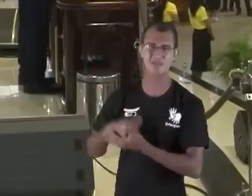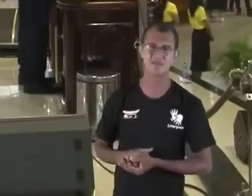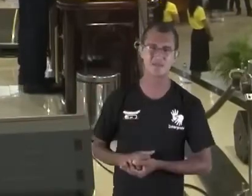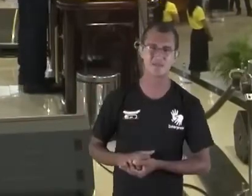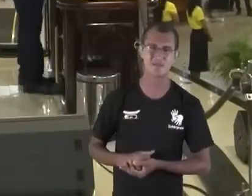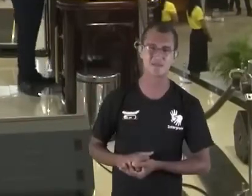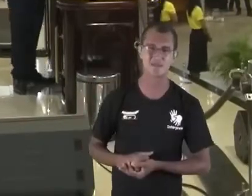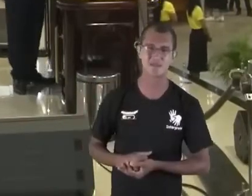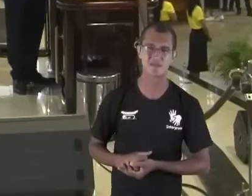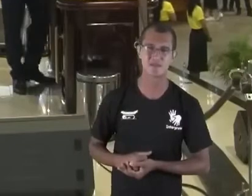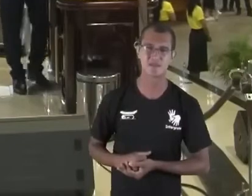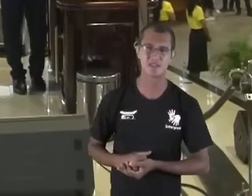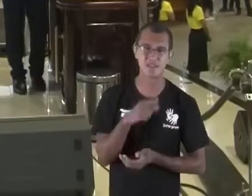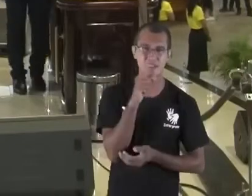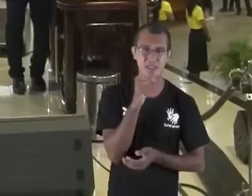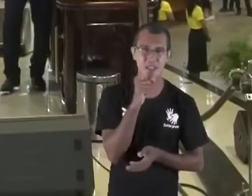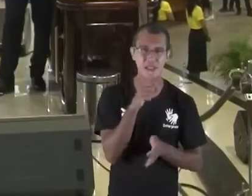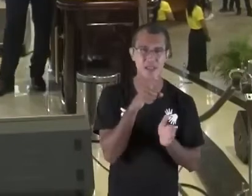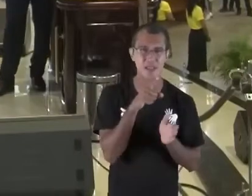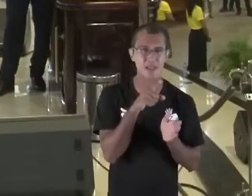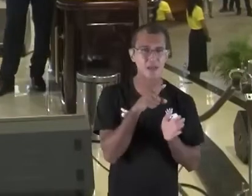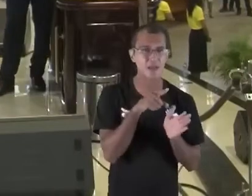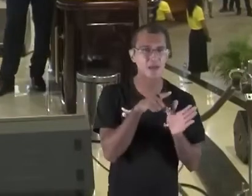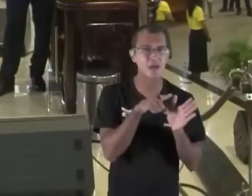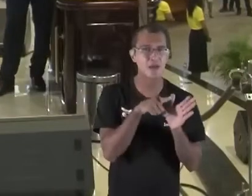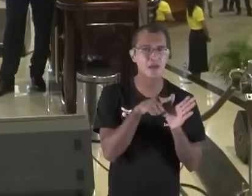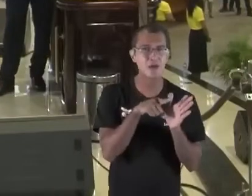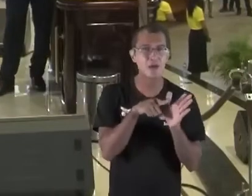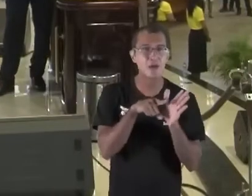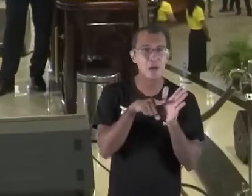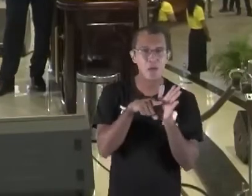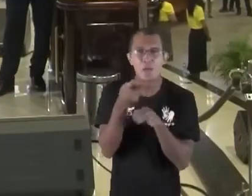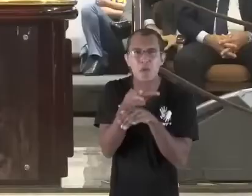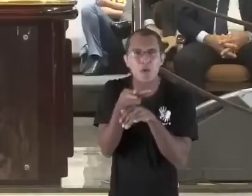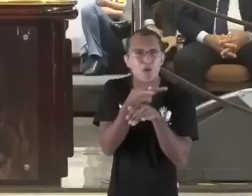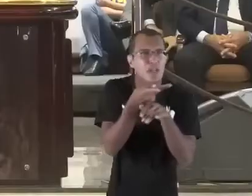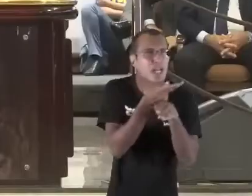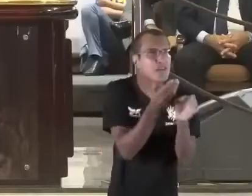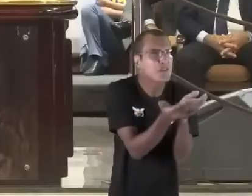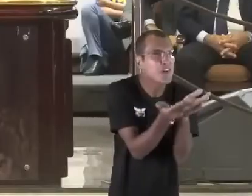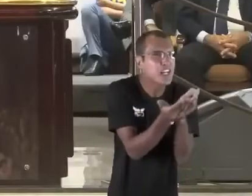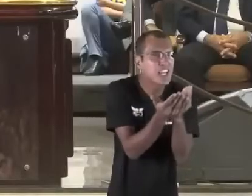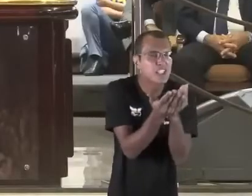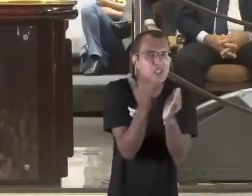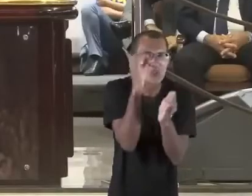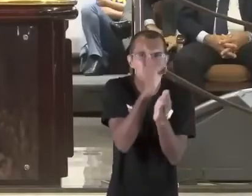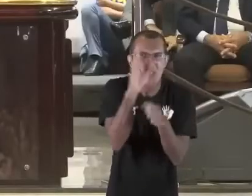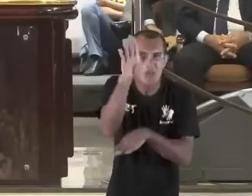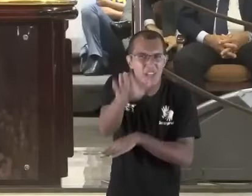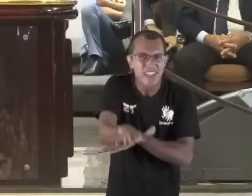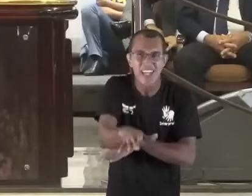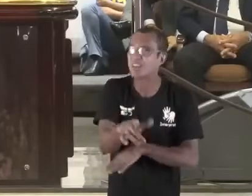você procurava um crente em casa numa tarde de domingo e você não achava um.